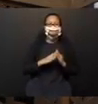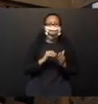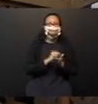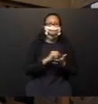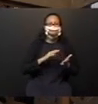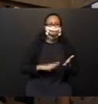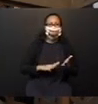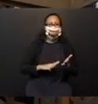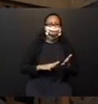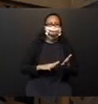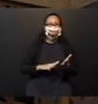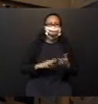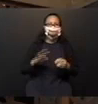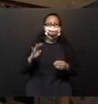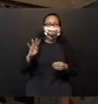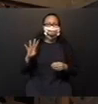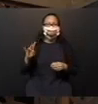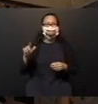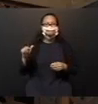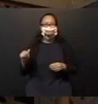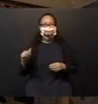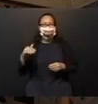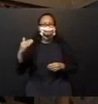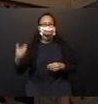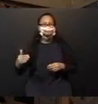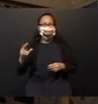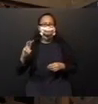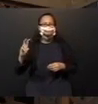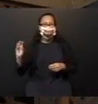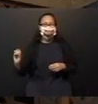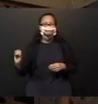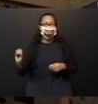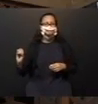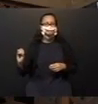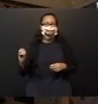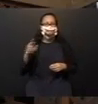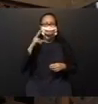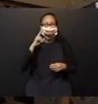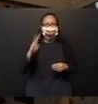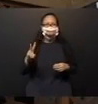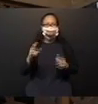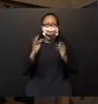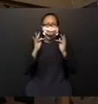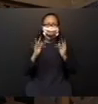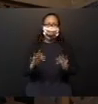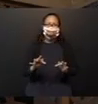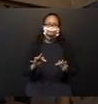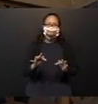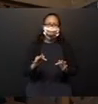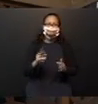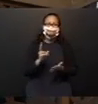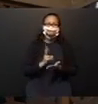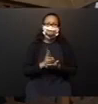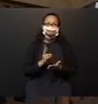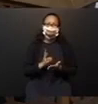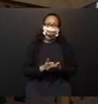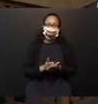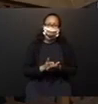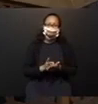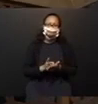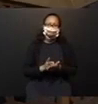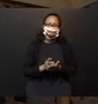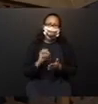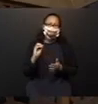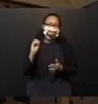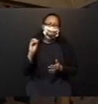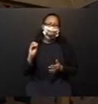página 47 até a 50. Vejam que no final, sempre a gente coloca para você tirar as dúvidas